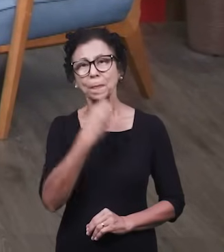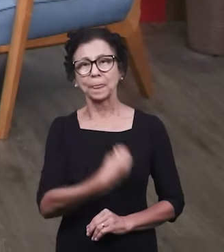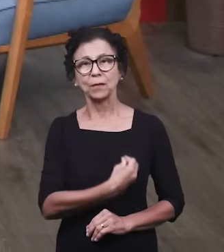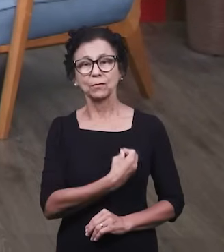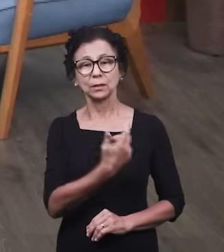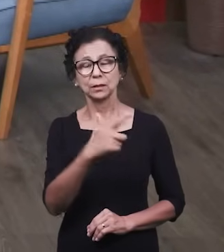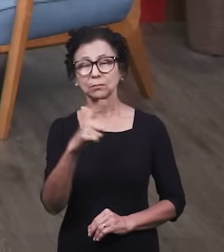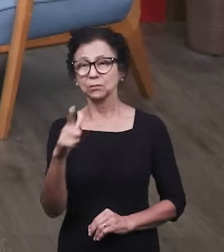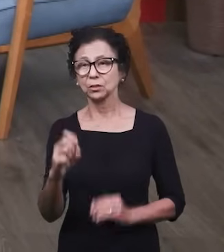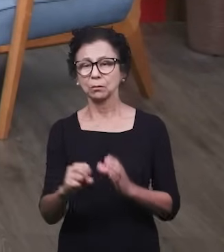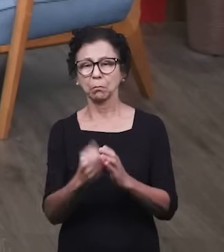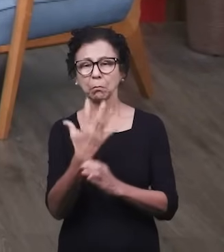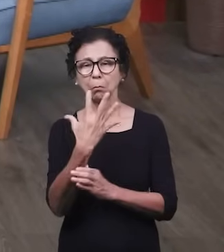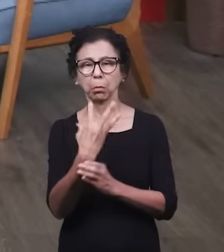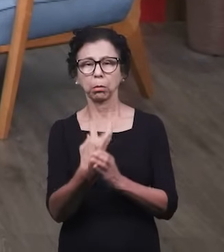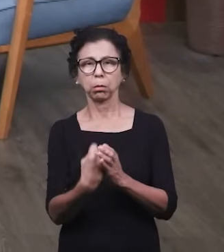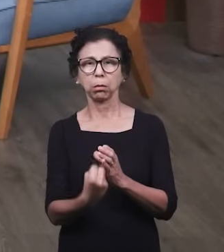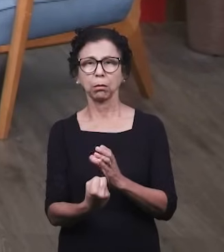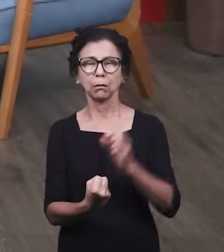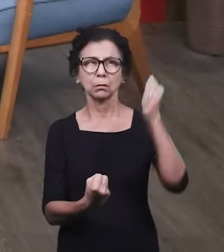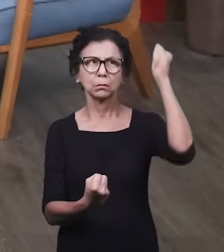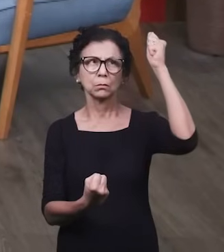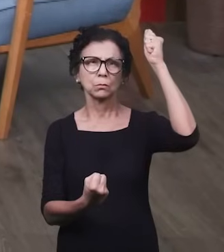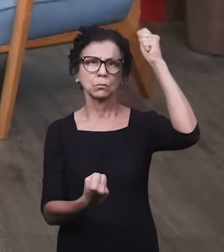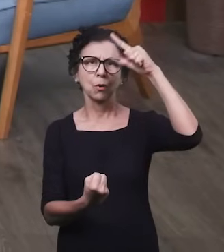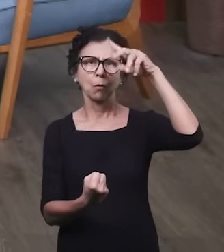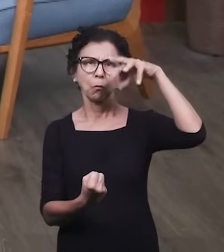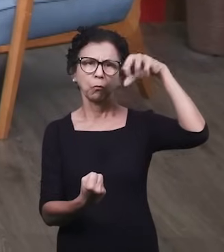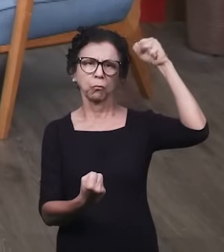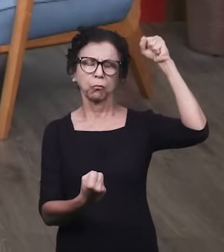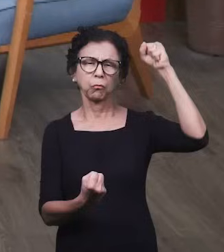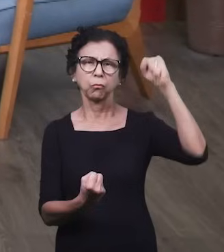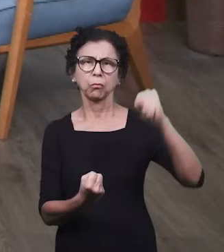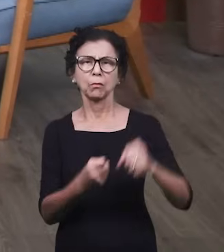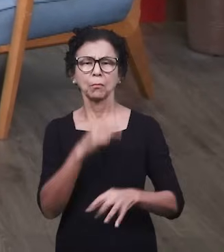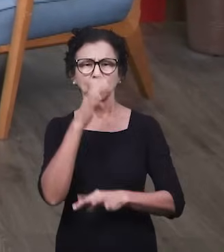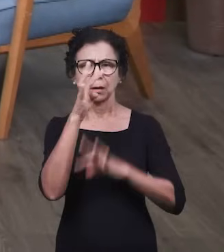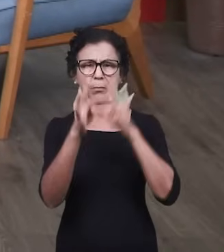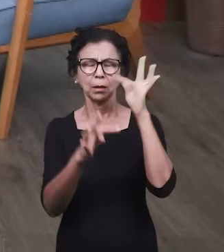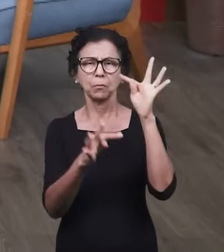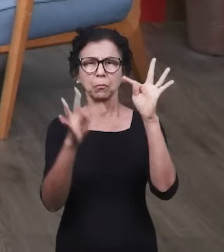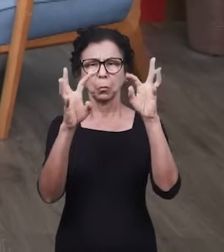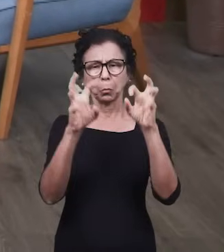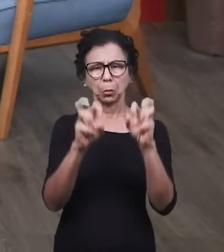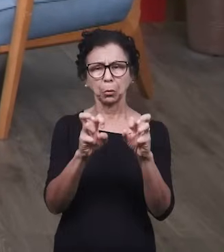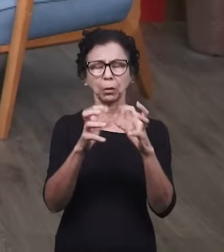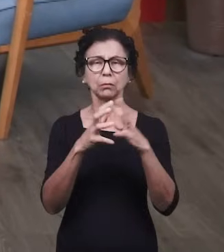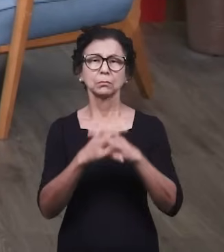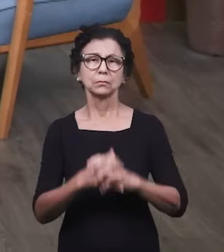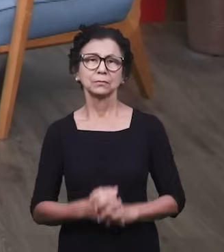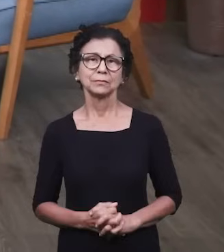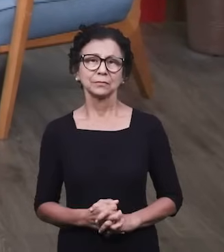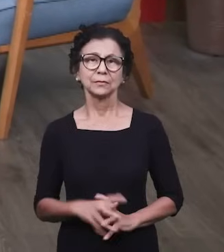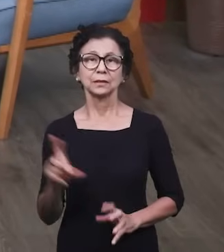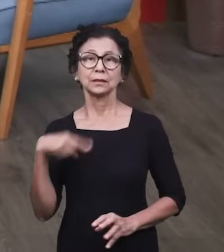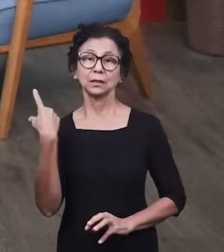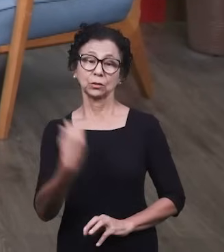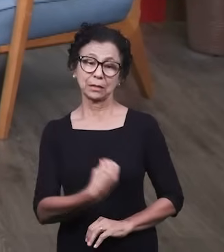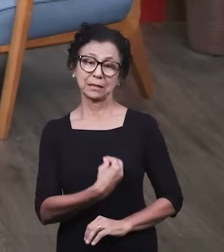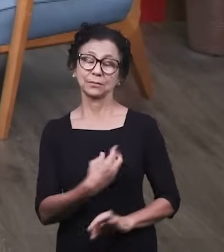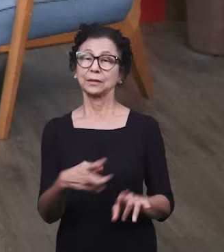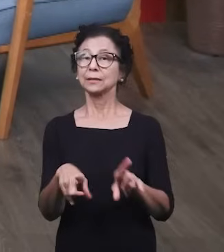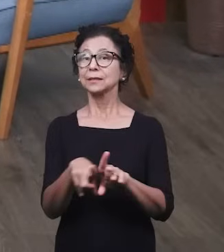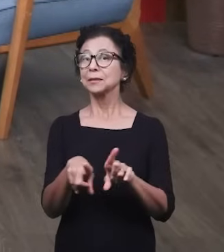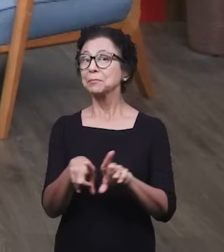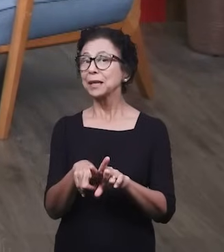quer resplandecer na sua vida Então, e afastar as então trevas. sem a luz de Jesus na vida do homem, ele